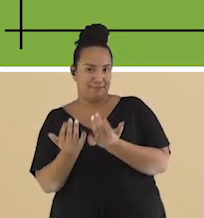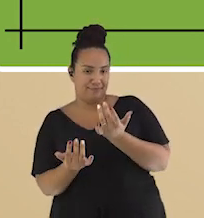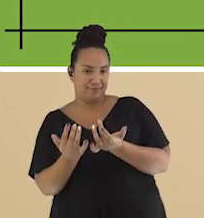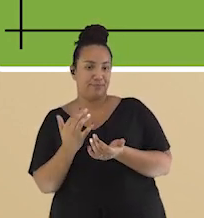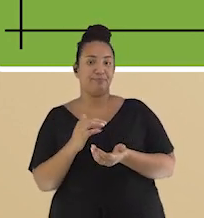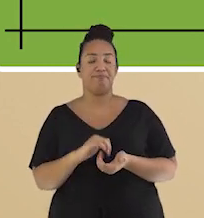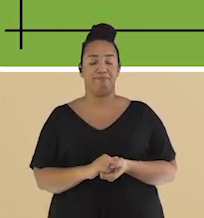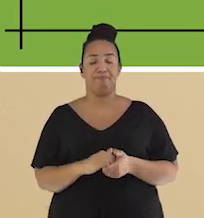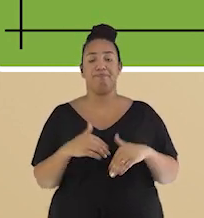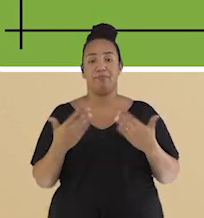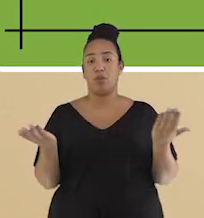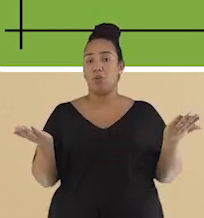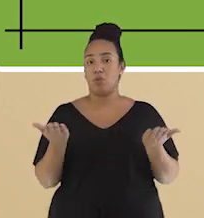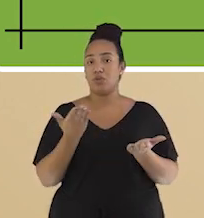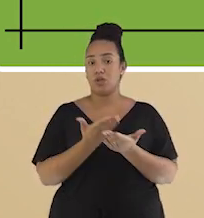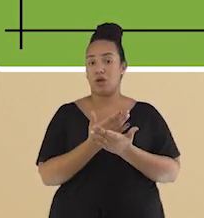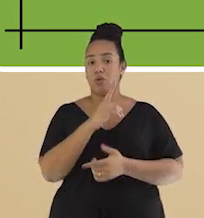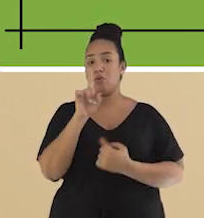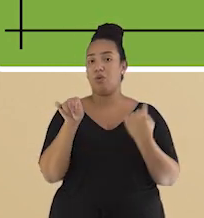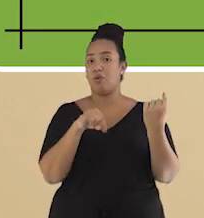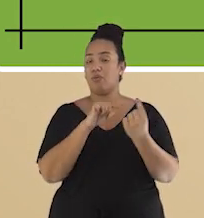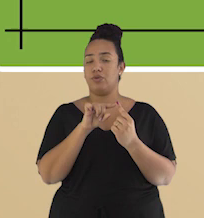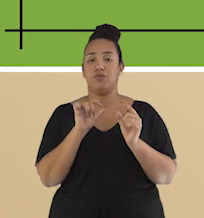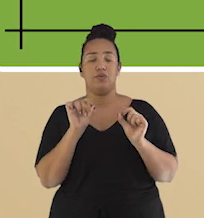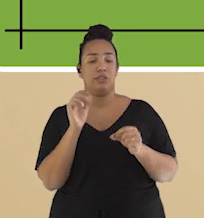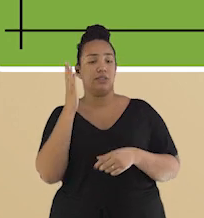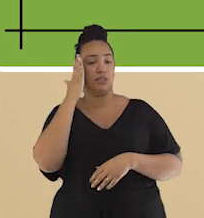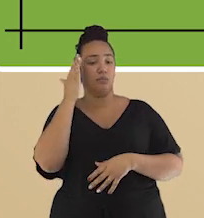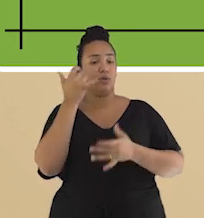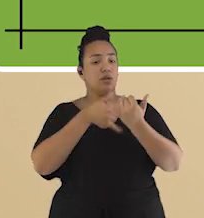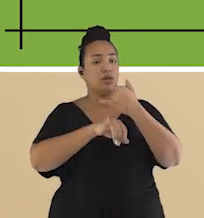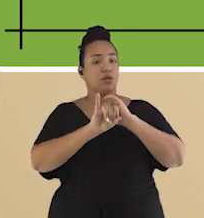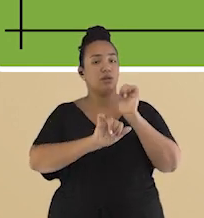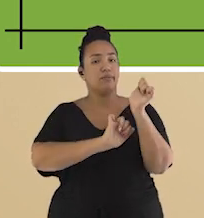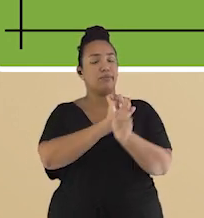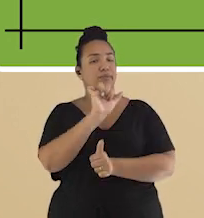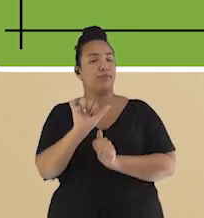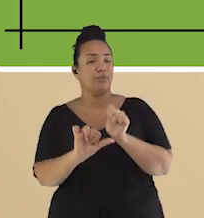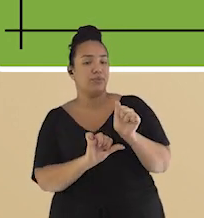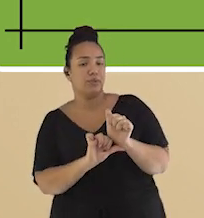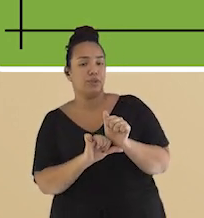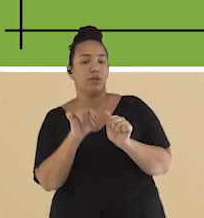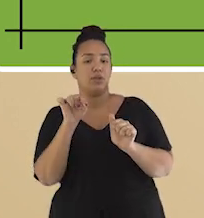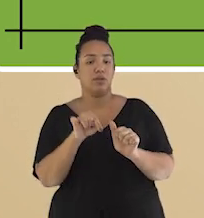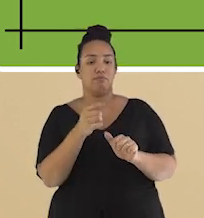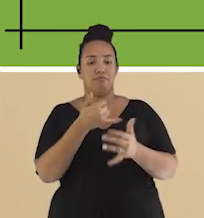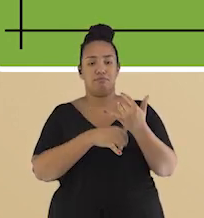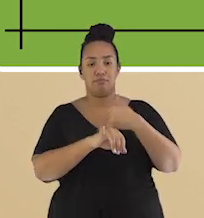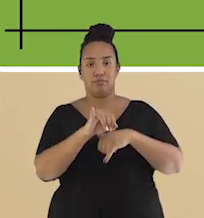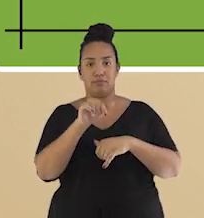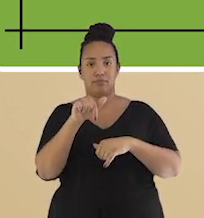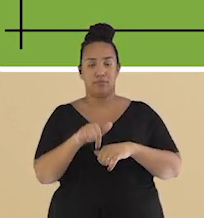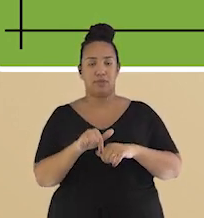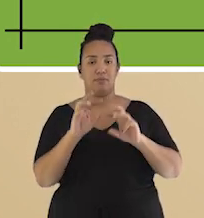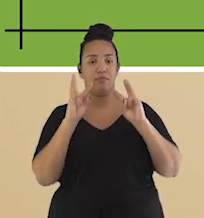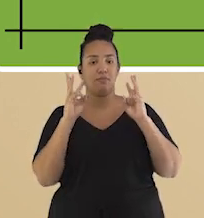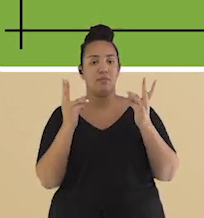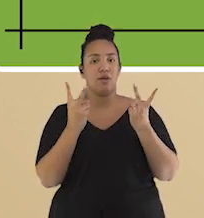é compreender a ocorrência de transformações químicas por meio das mudanças na composição da